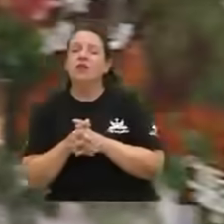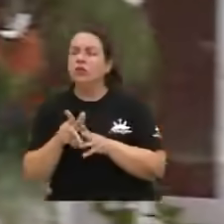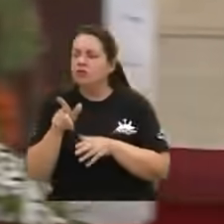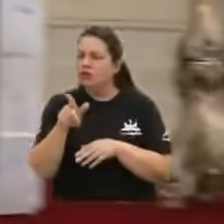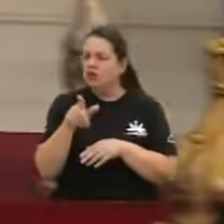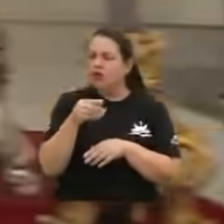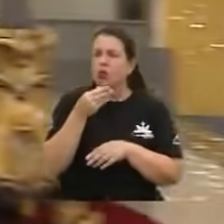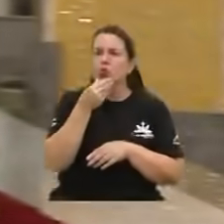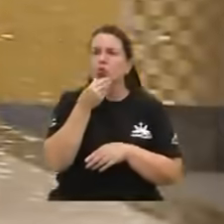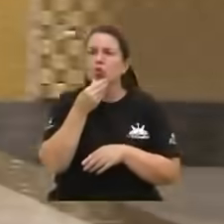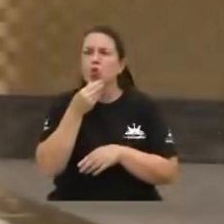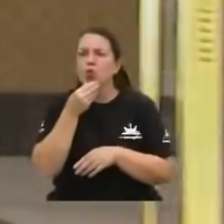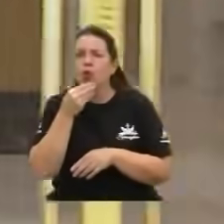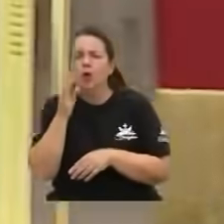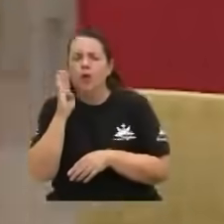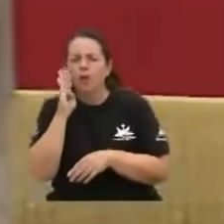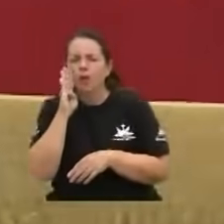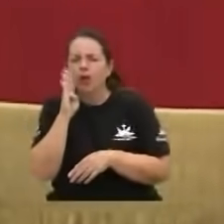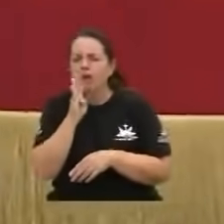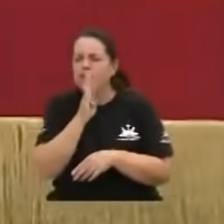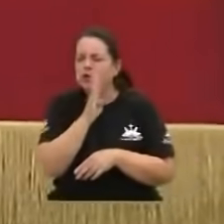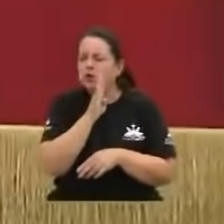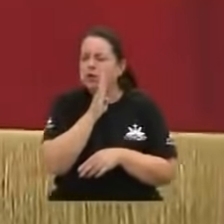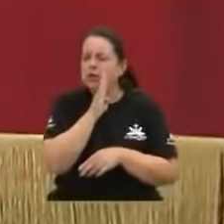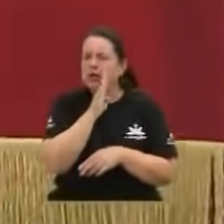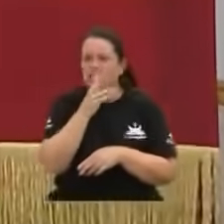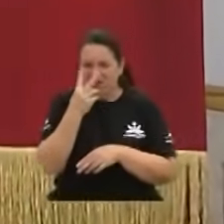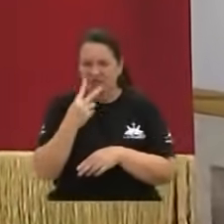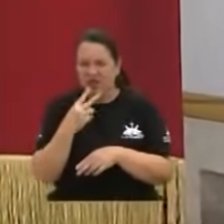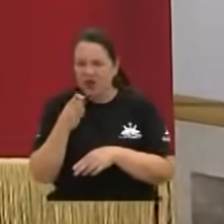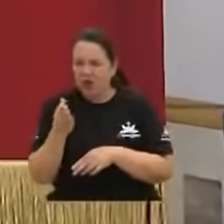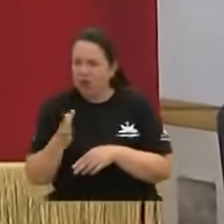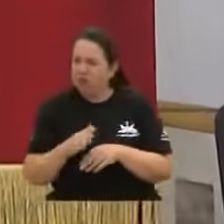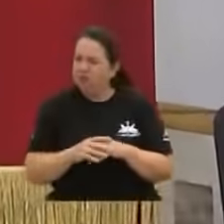Havia um cego, Bartimeu,